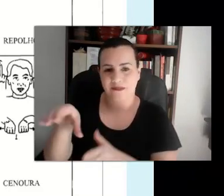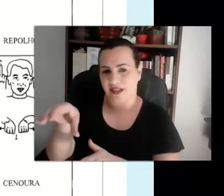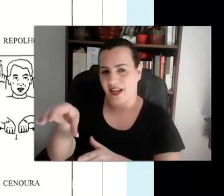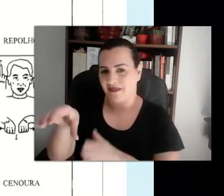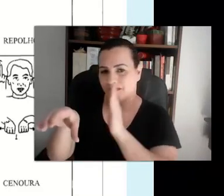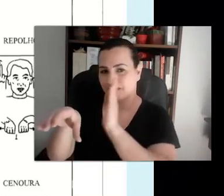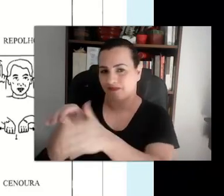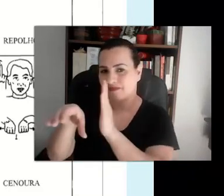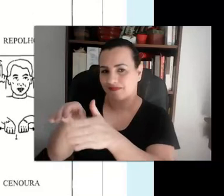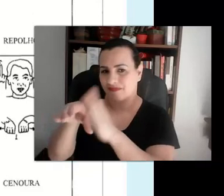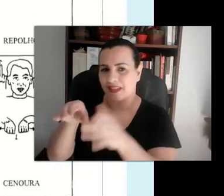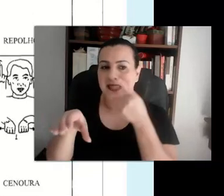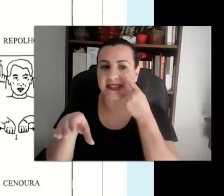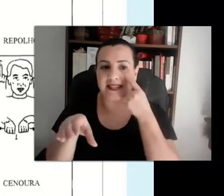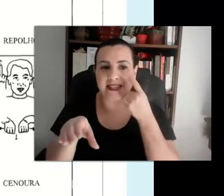cebola, lá,